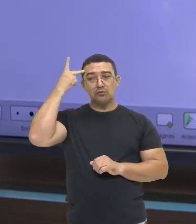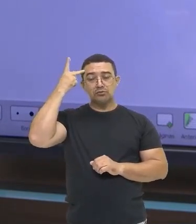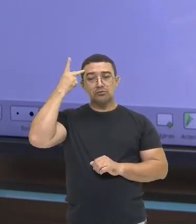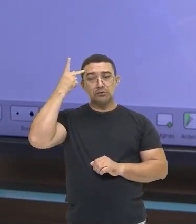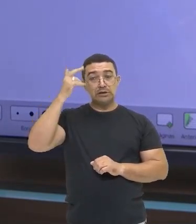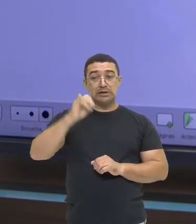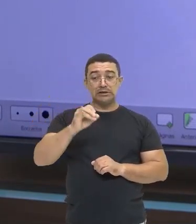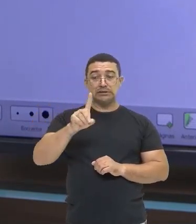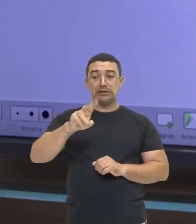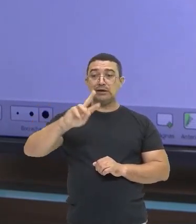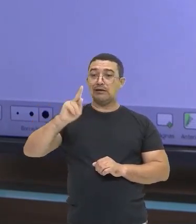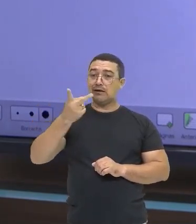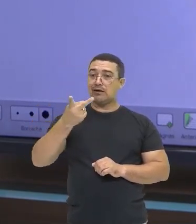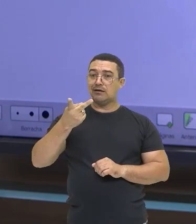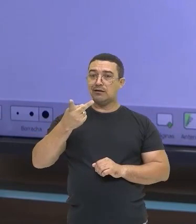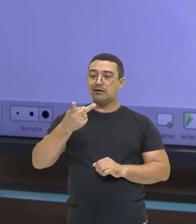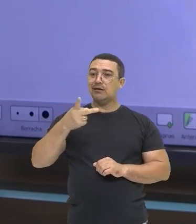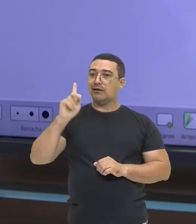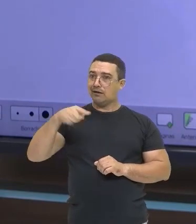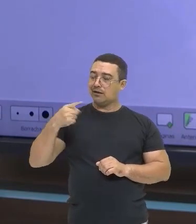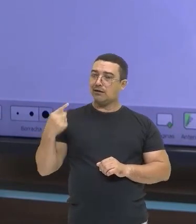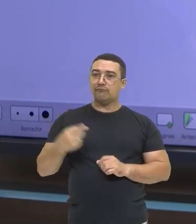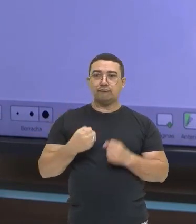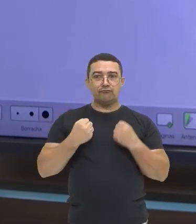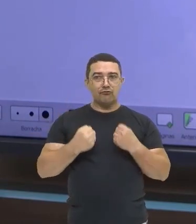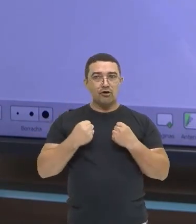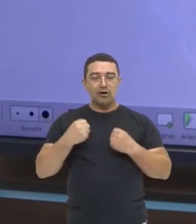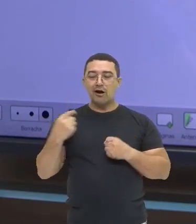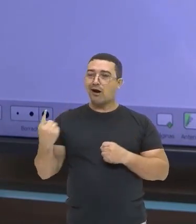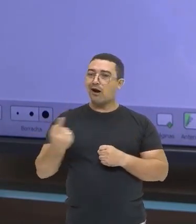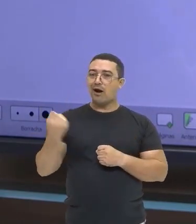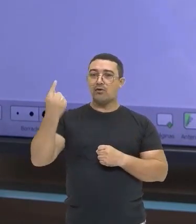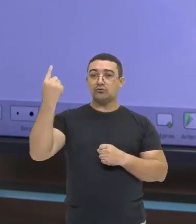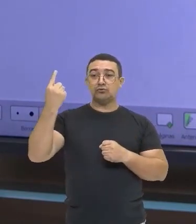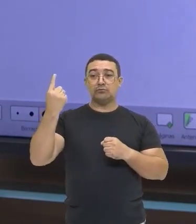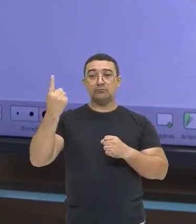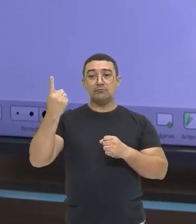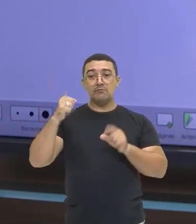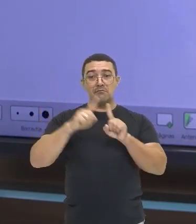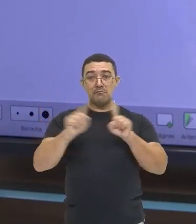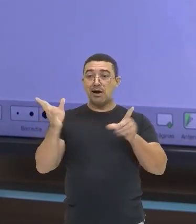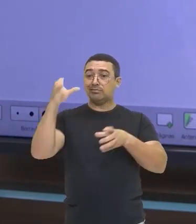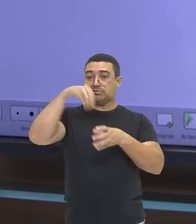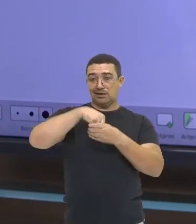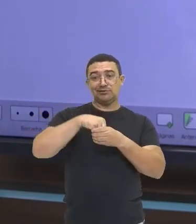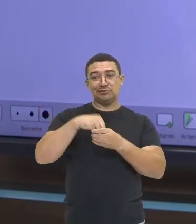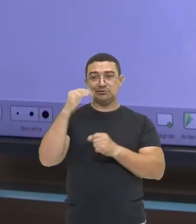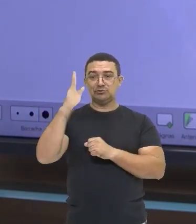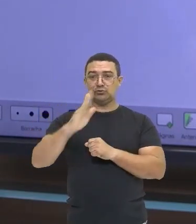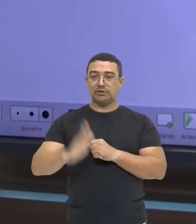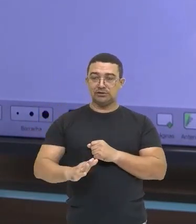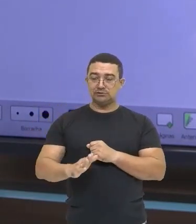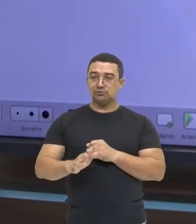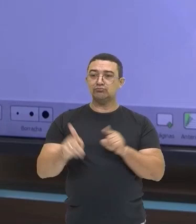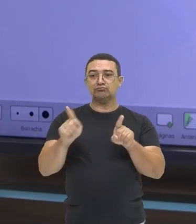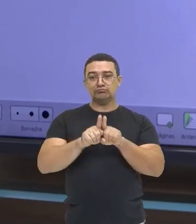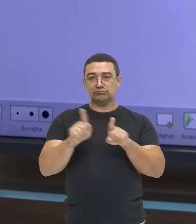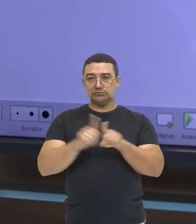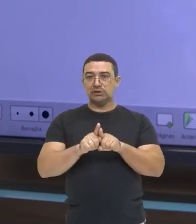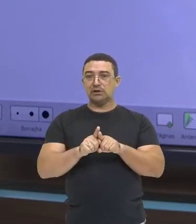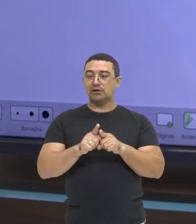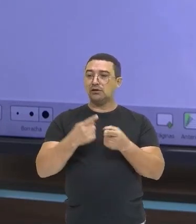0,862, considerado muito alto, mas no mesmo país, no mesmo Brasil, a gente tem o município